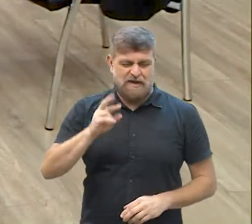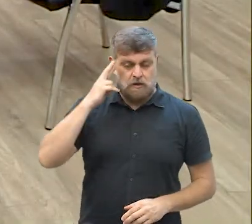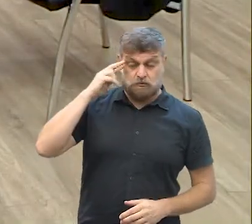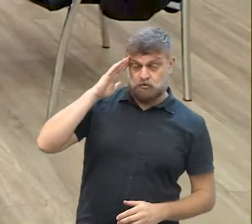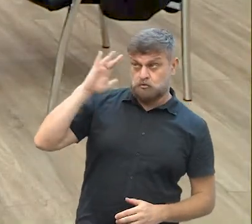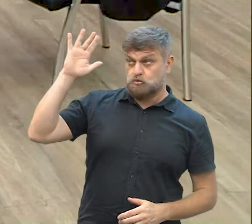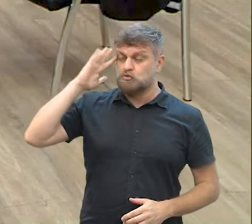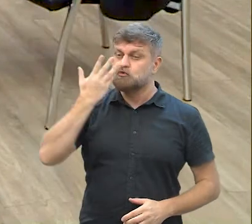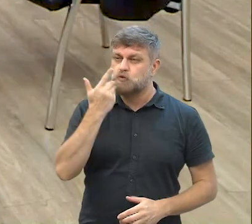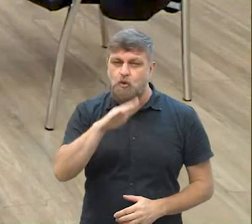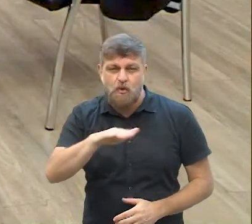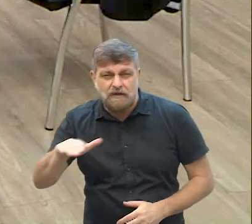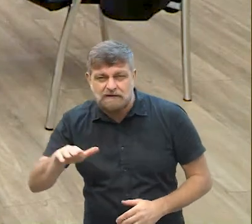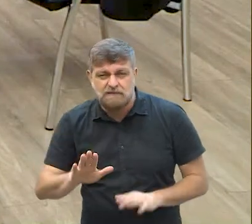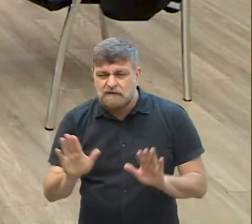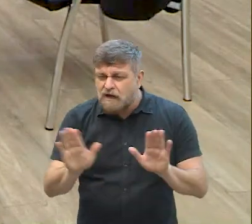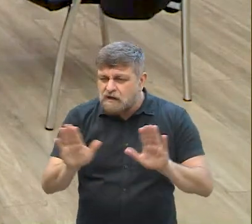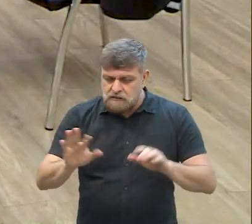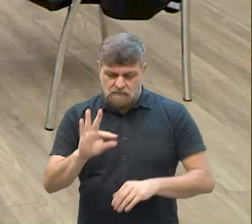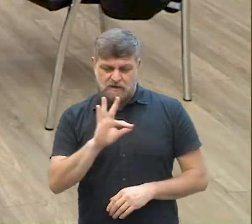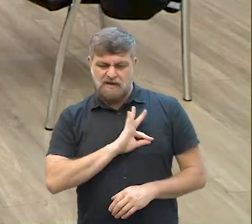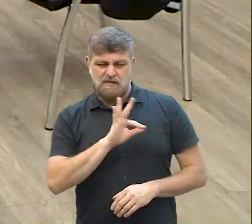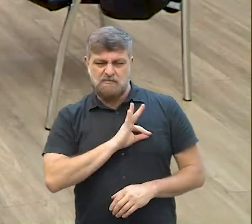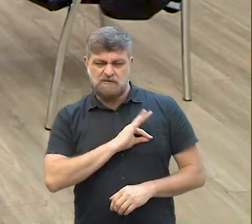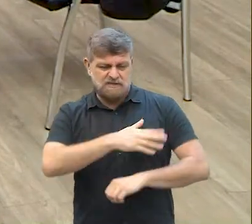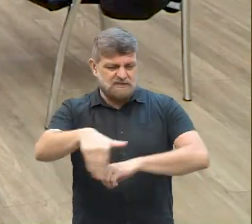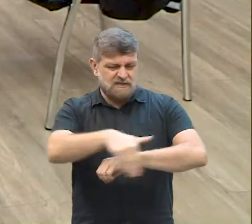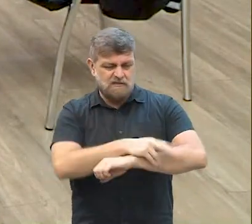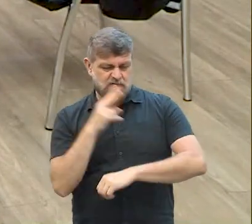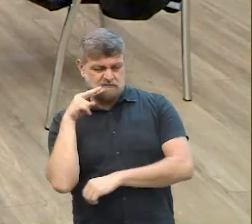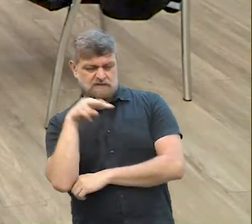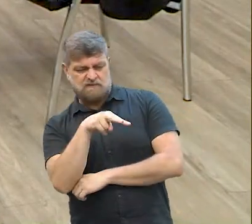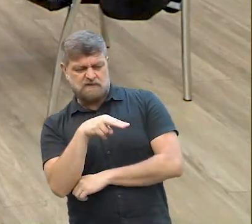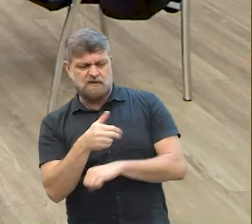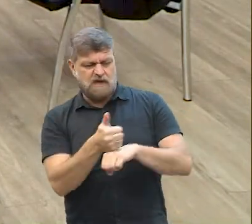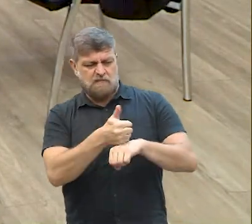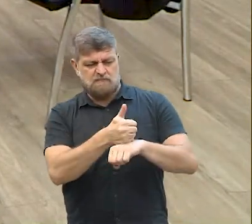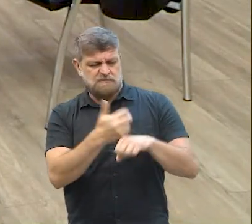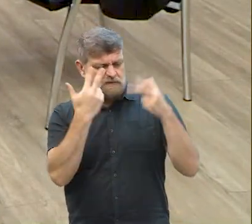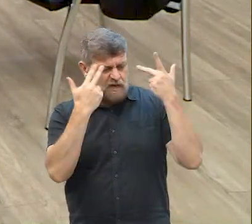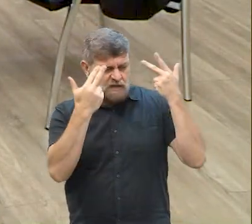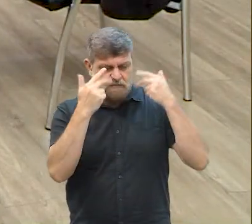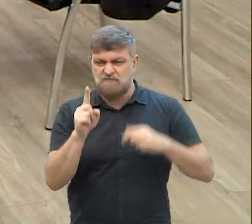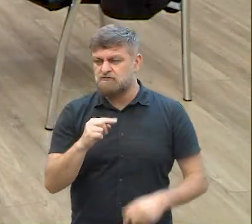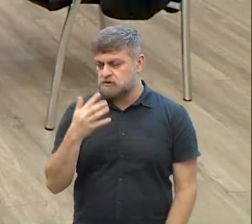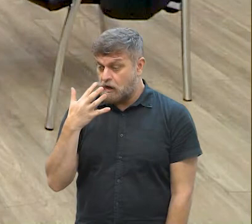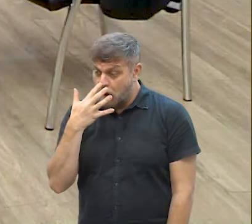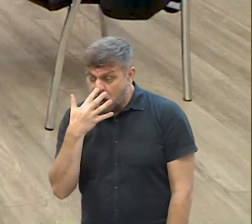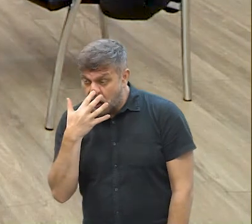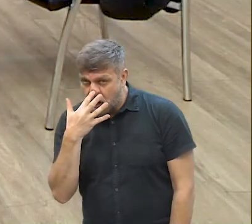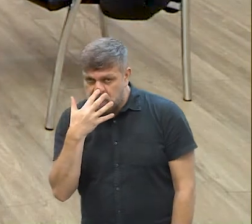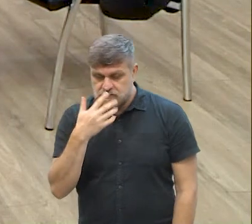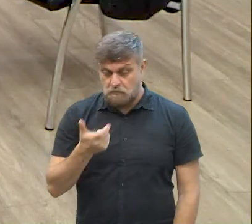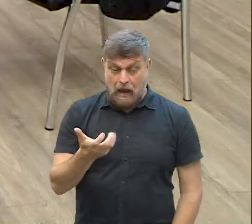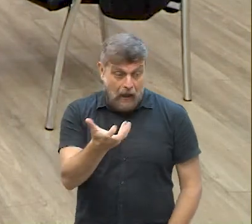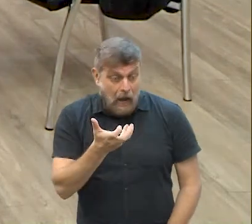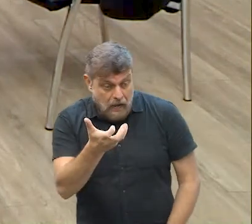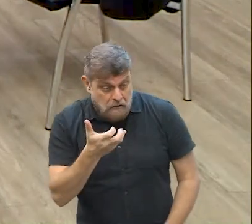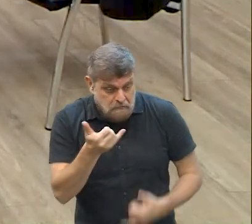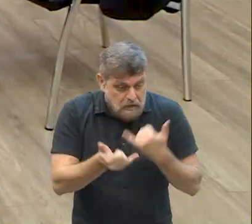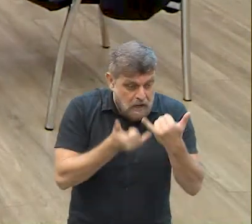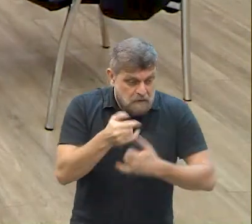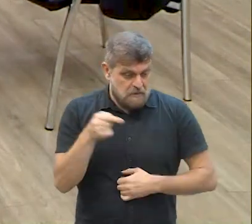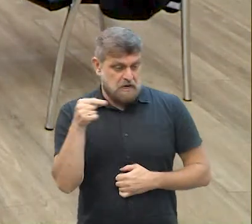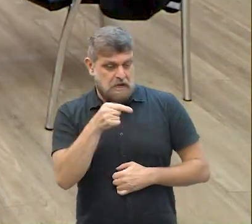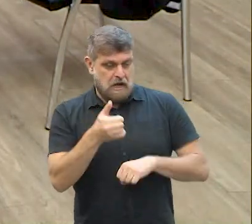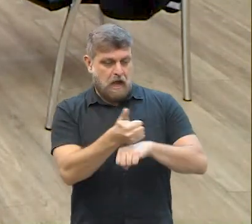então. Exatamente. Não tinha aquele sonho de criança, de adolescente. Ver a polícia na rua normal, é uma profissão que você não tinha aquela admiração de criança,